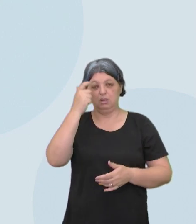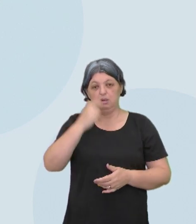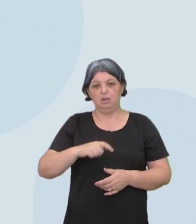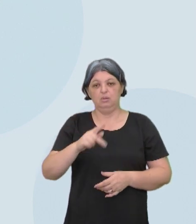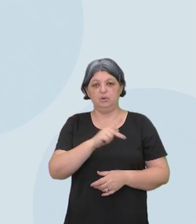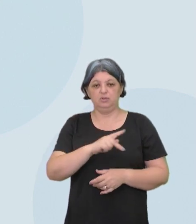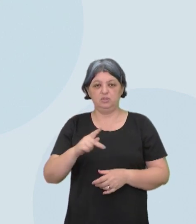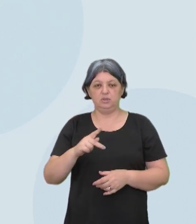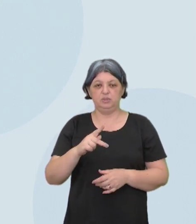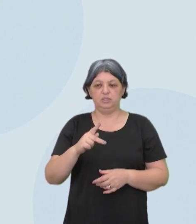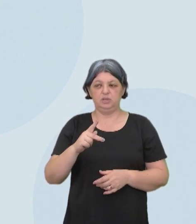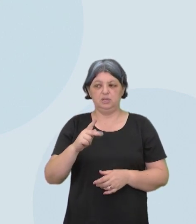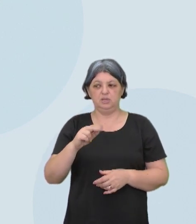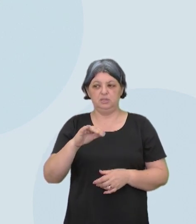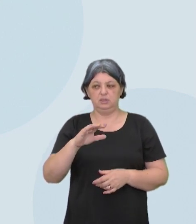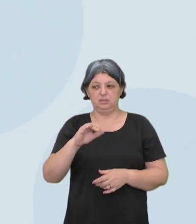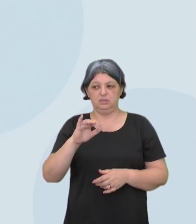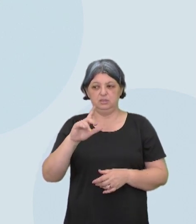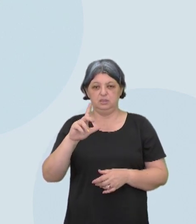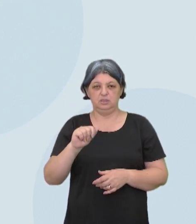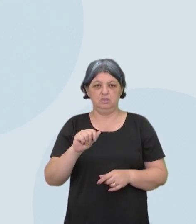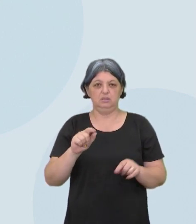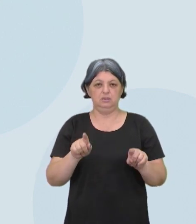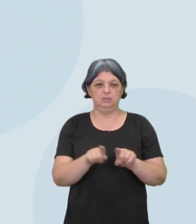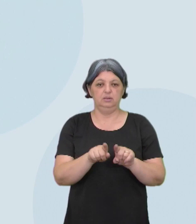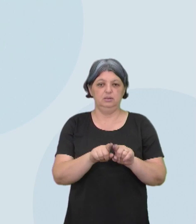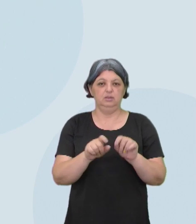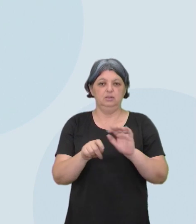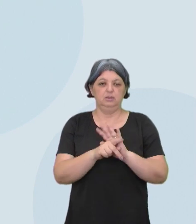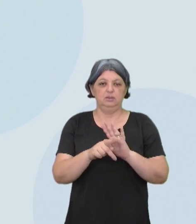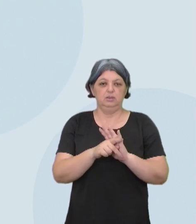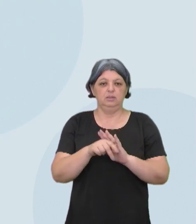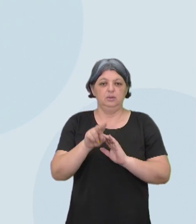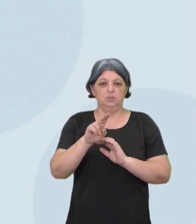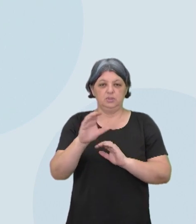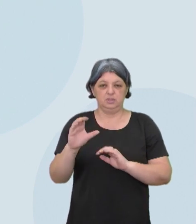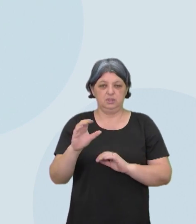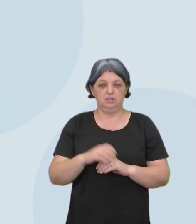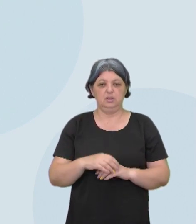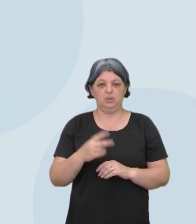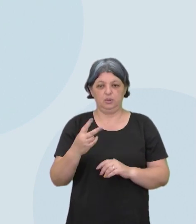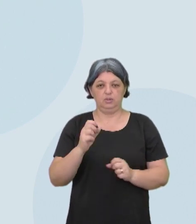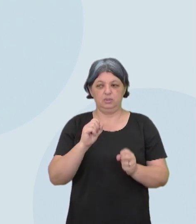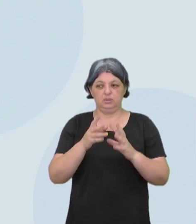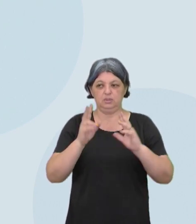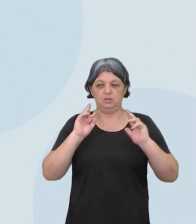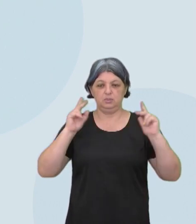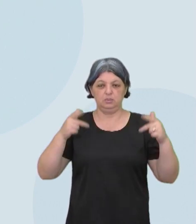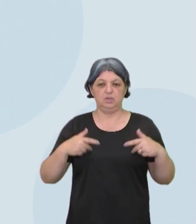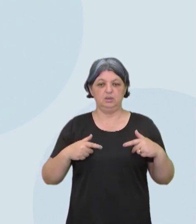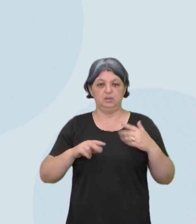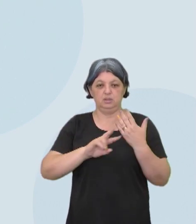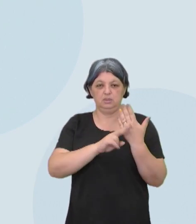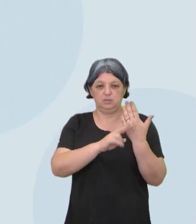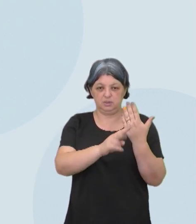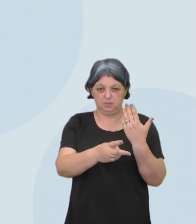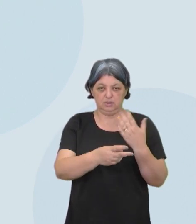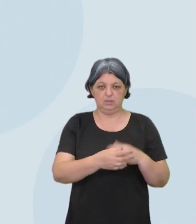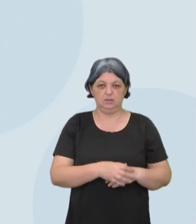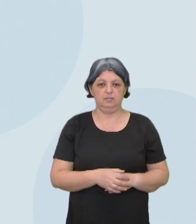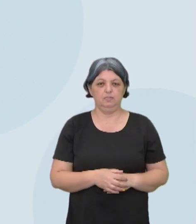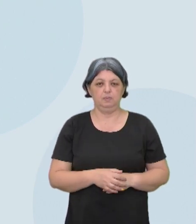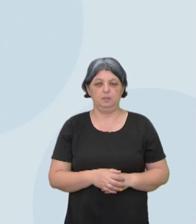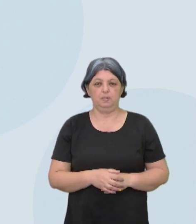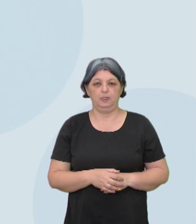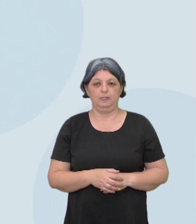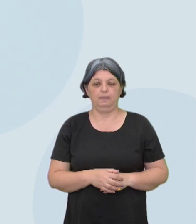é a cultura do solo do campo à cidade. Estamos na unidade curricular 2, ação humana e suas consequências. E